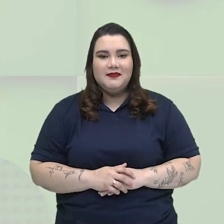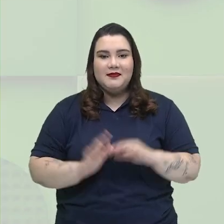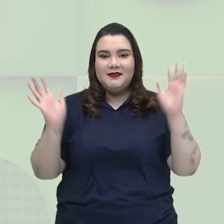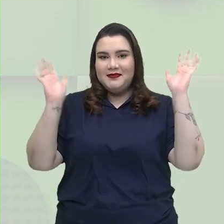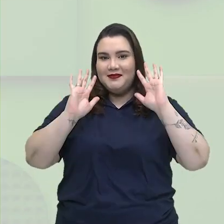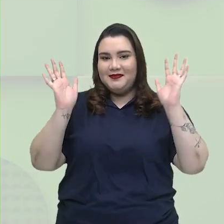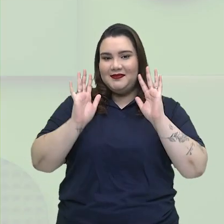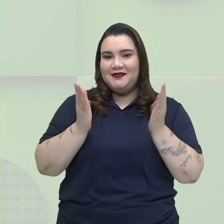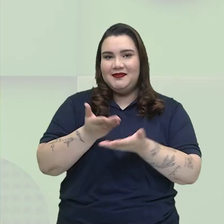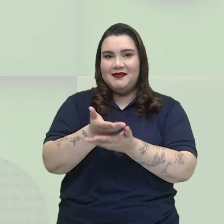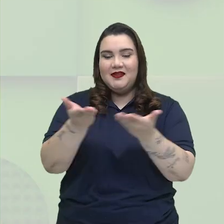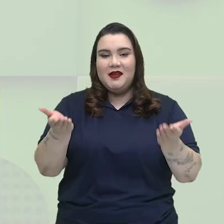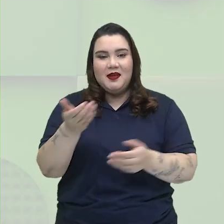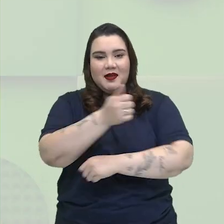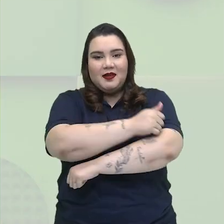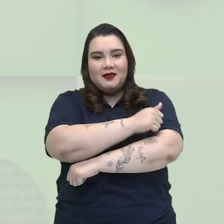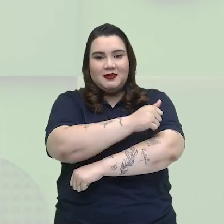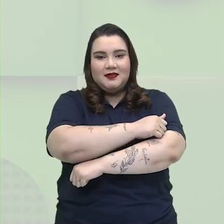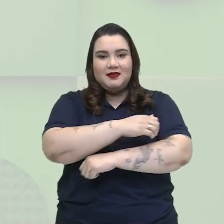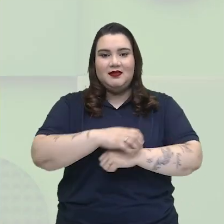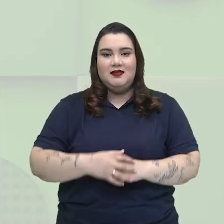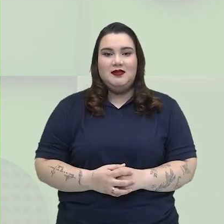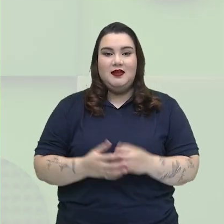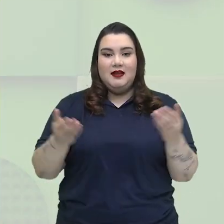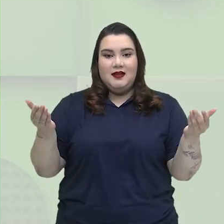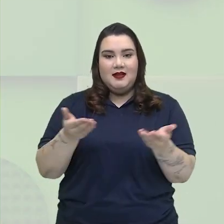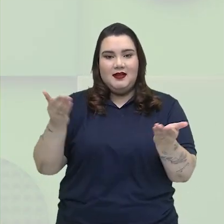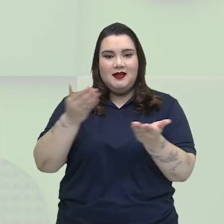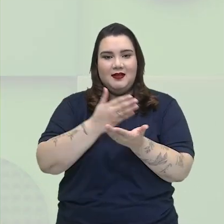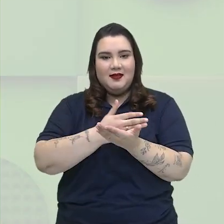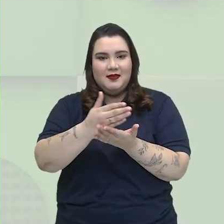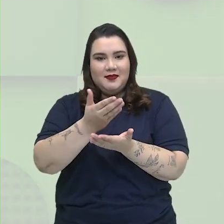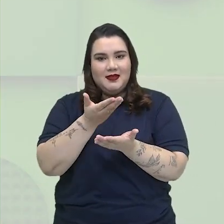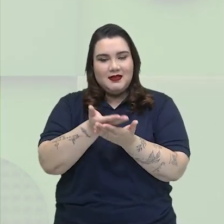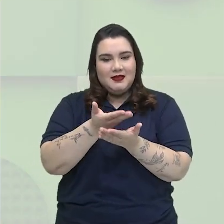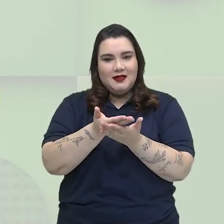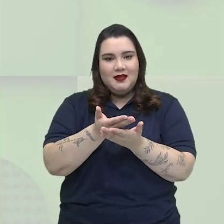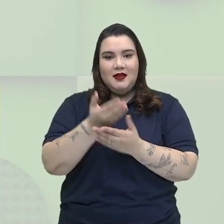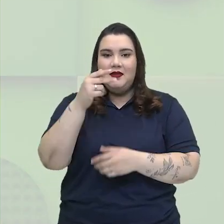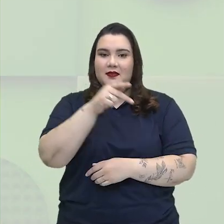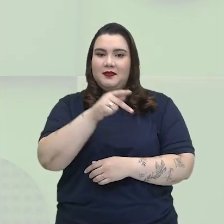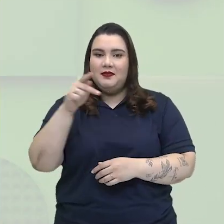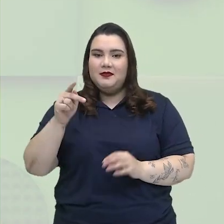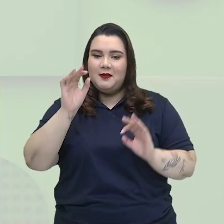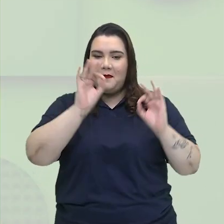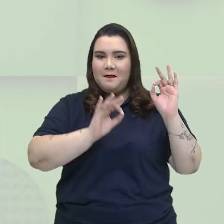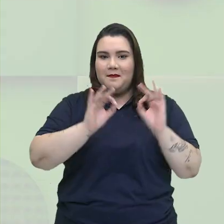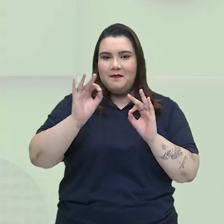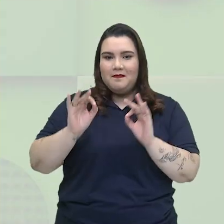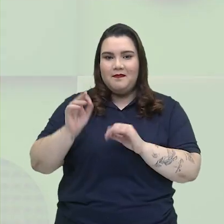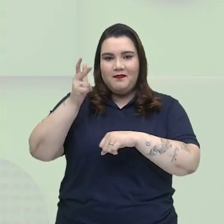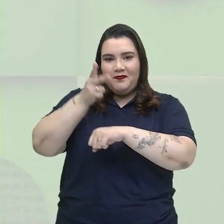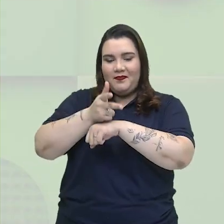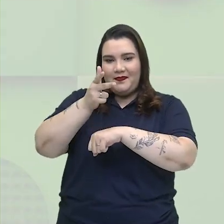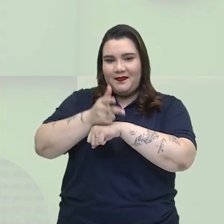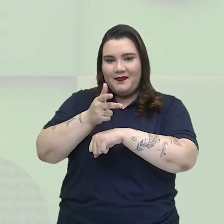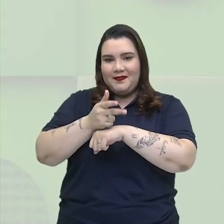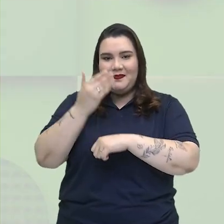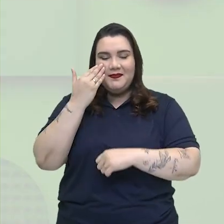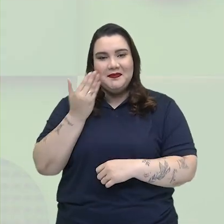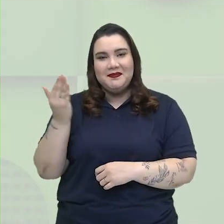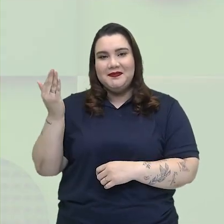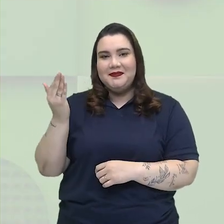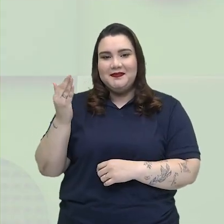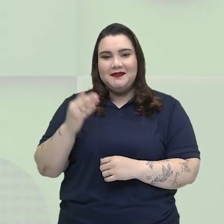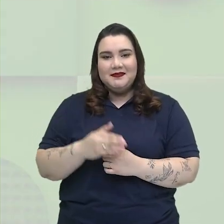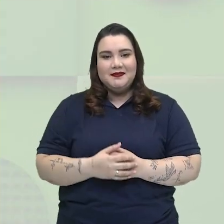Olá, queridos alunos! Para fazer a abertura da nossa aula, a professora preparou aqui um videozinho.